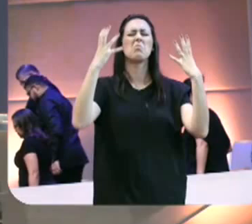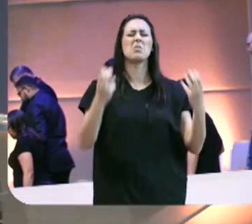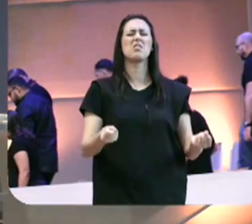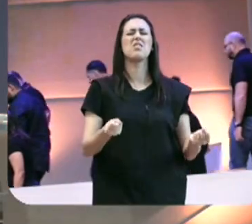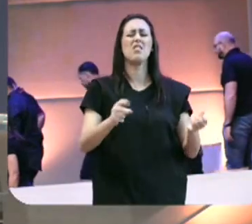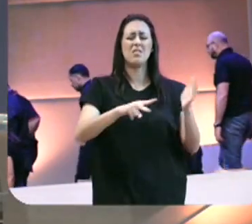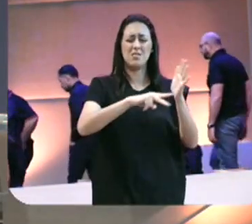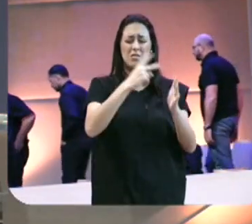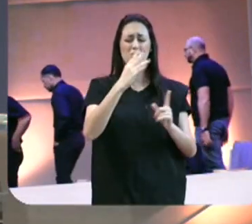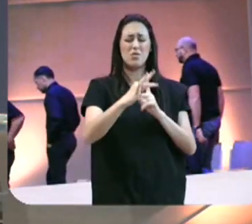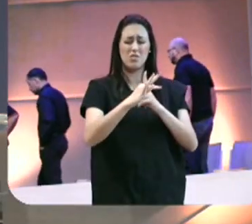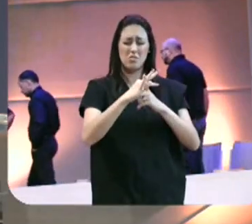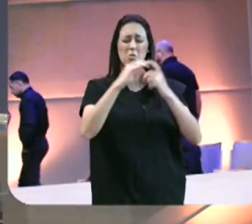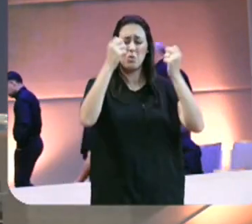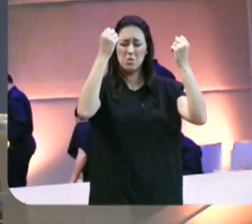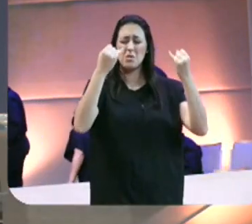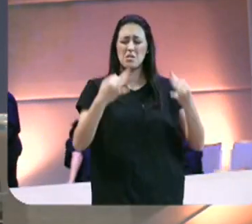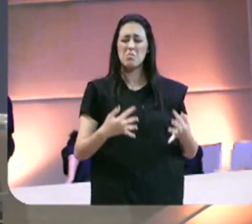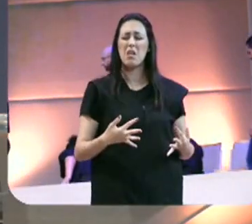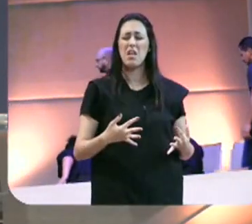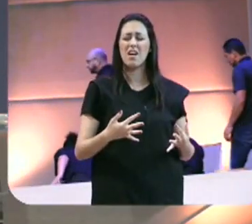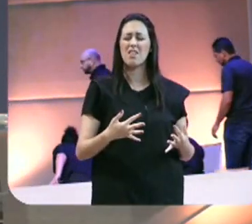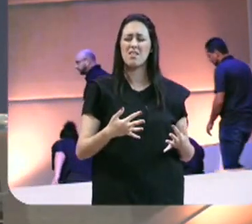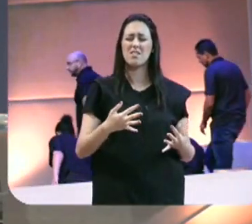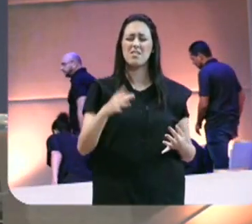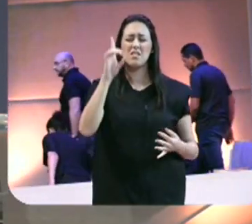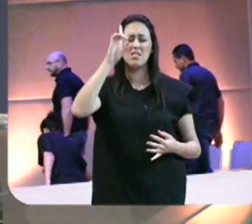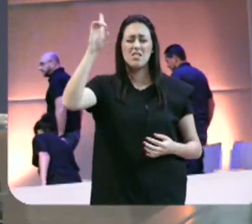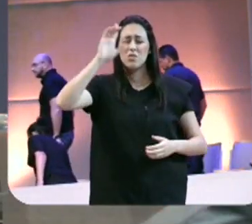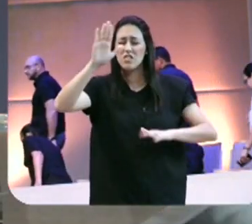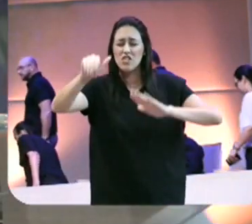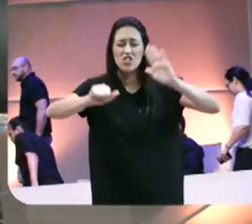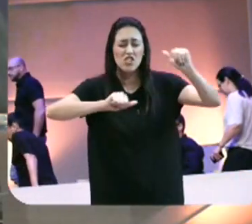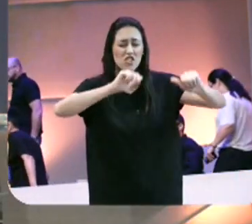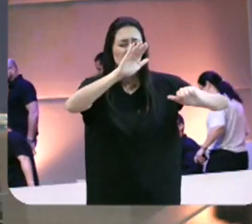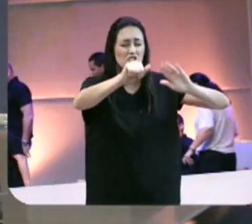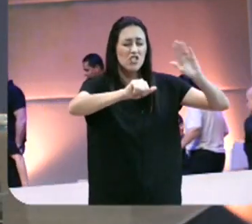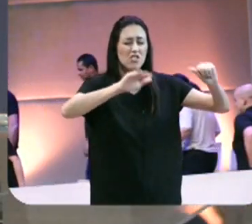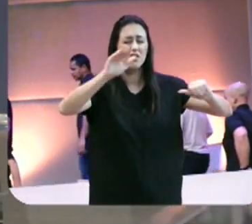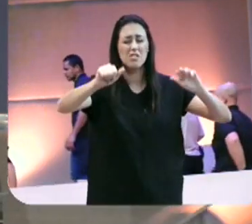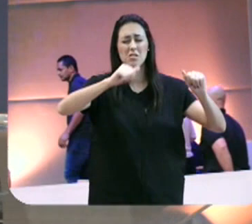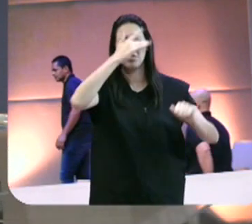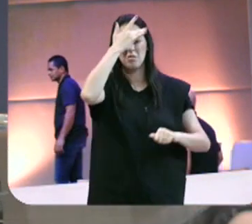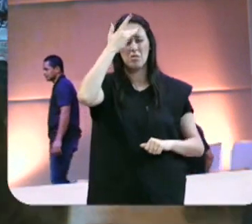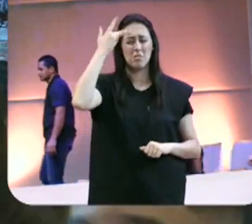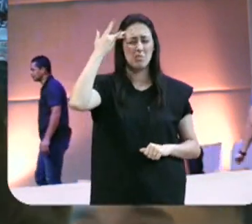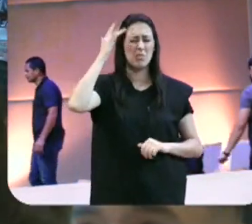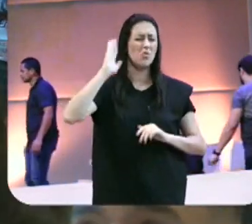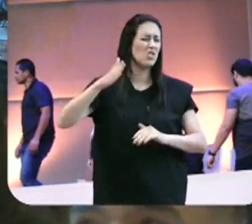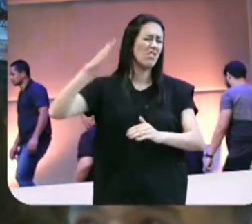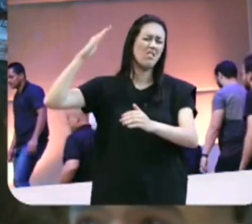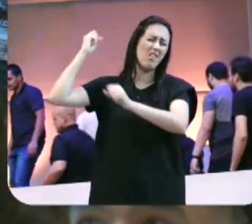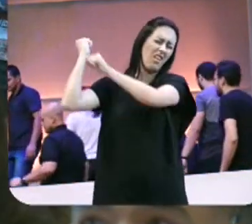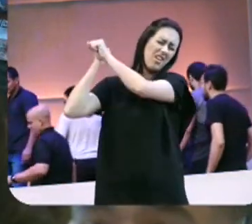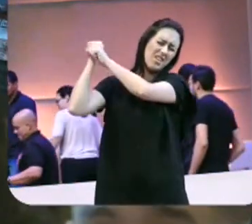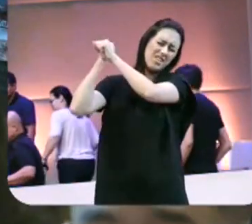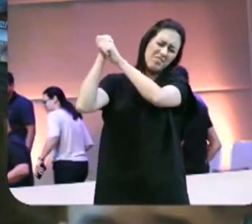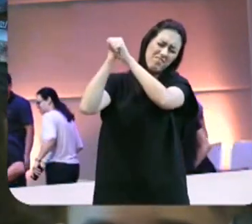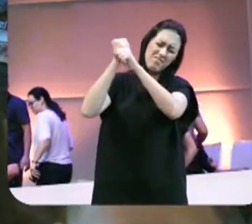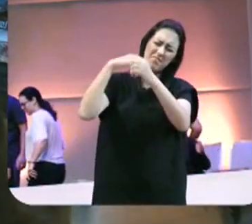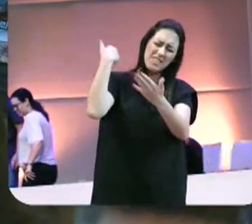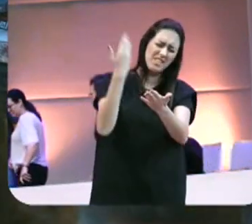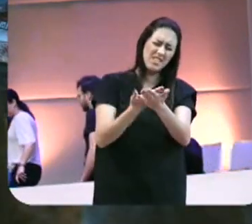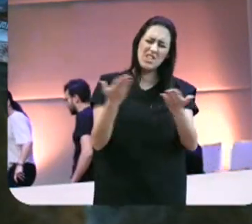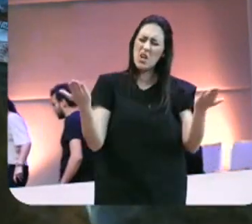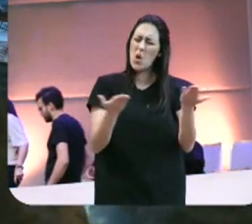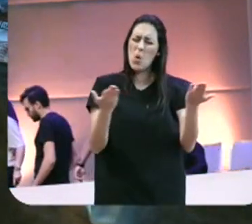Timóteo, essa convocação solene que ecoa aos séculos, ó Deus, nos exortando a